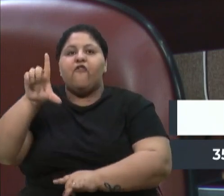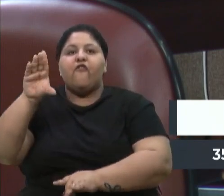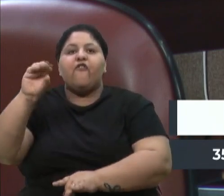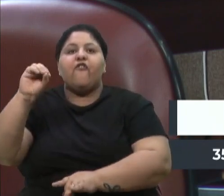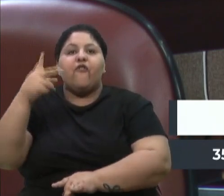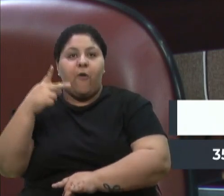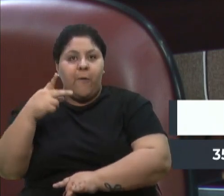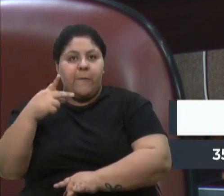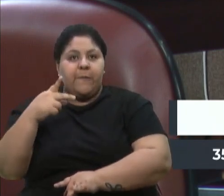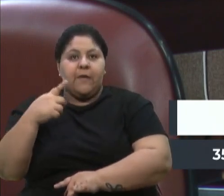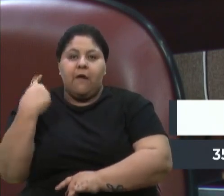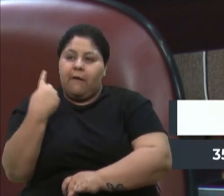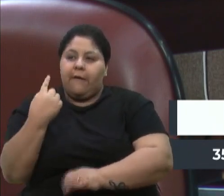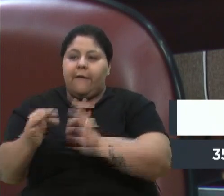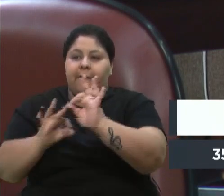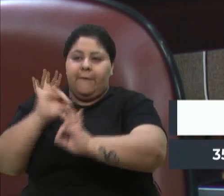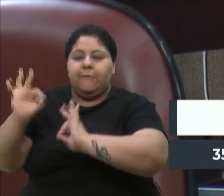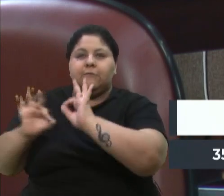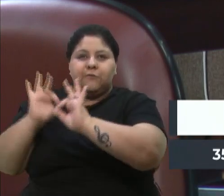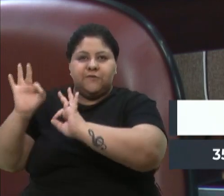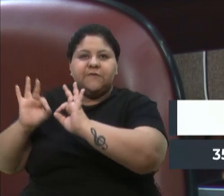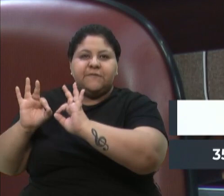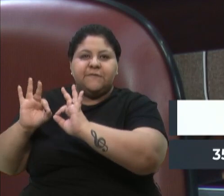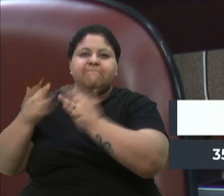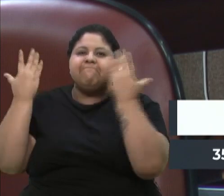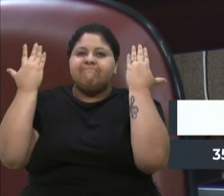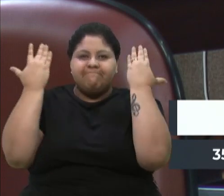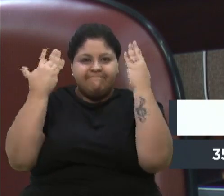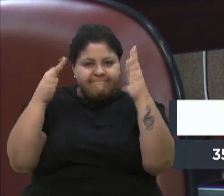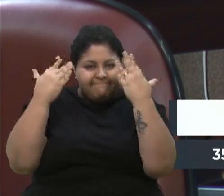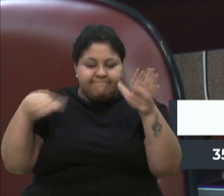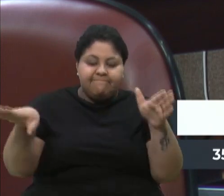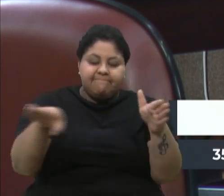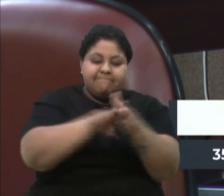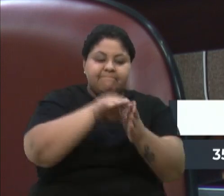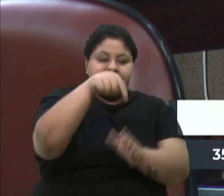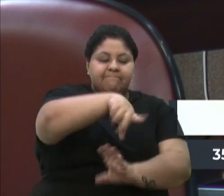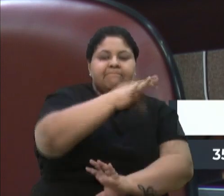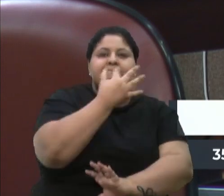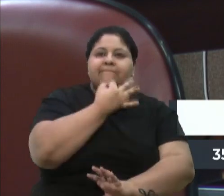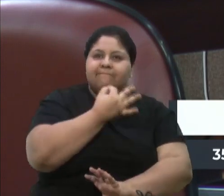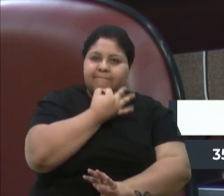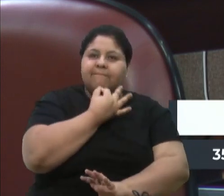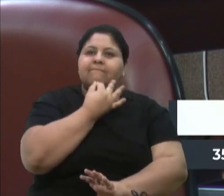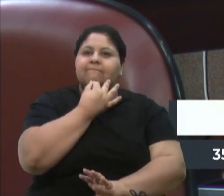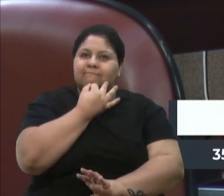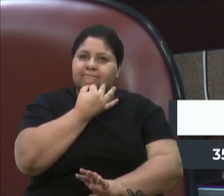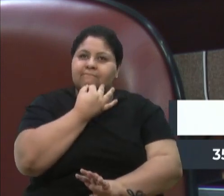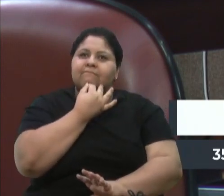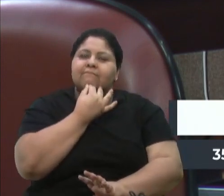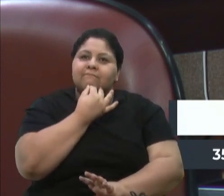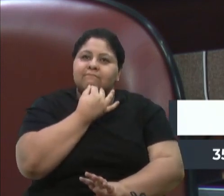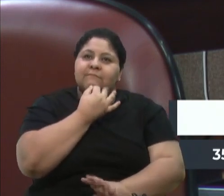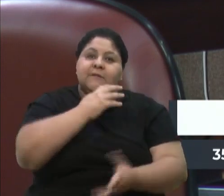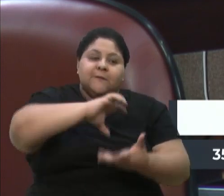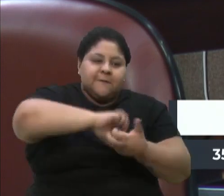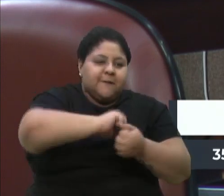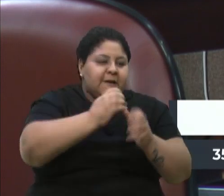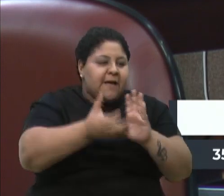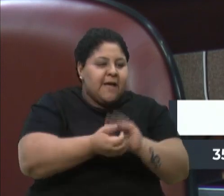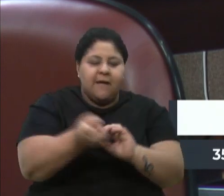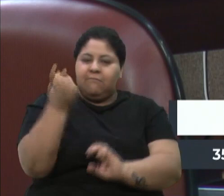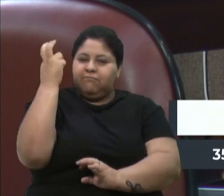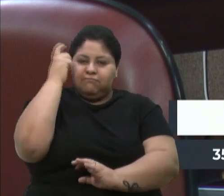um dos organizadores, o Elvino Santos. Olha, parabéns por trazer isso a Caxias do Sul. É arte, é cultura,